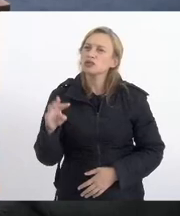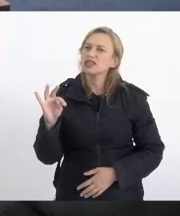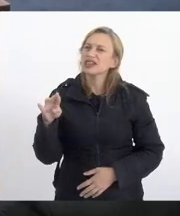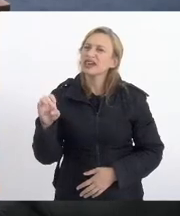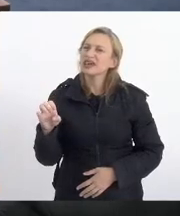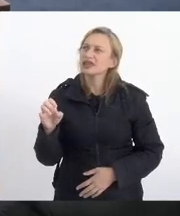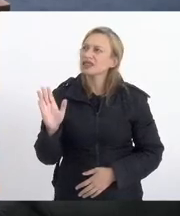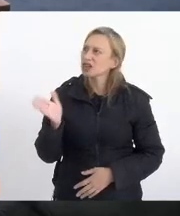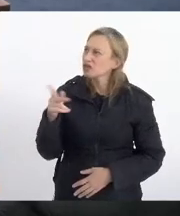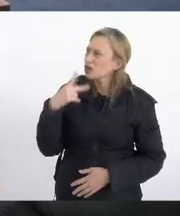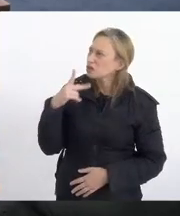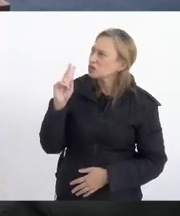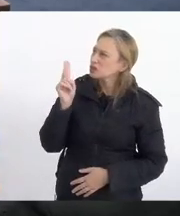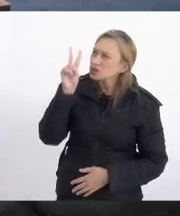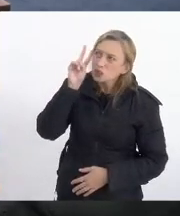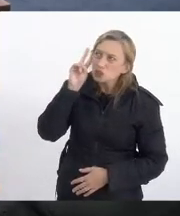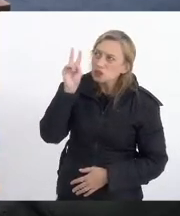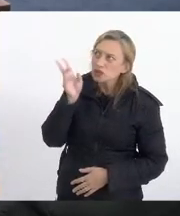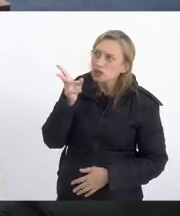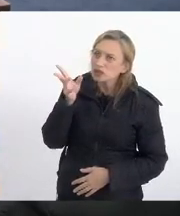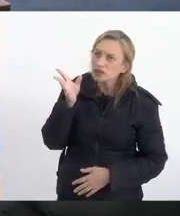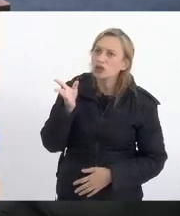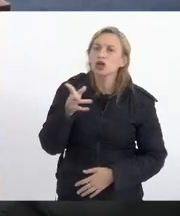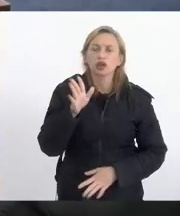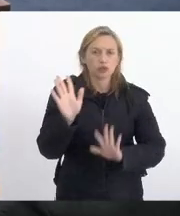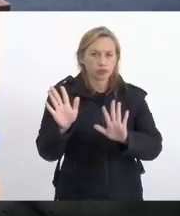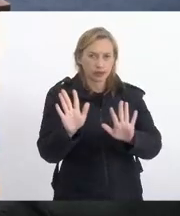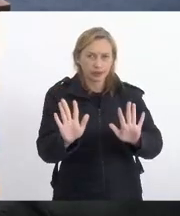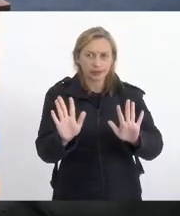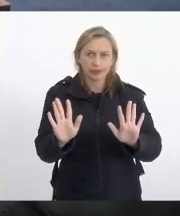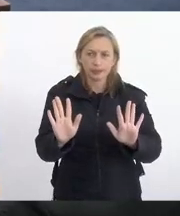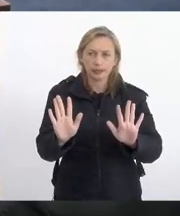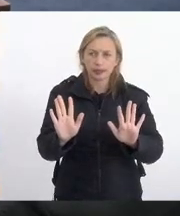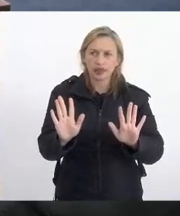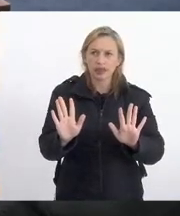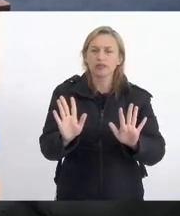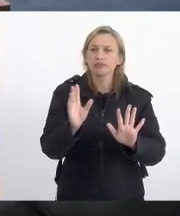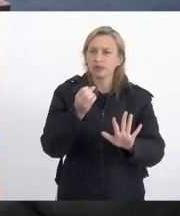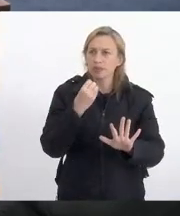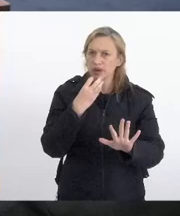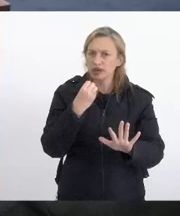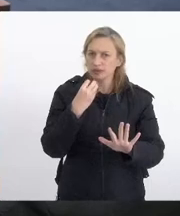na segunda. Então, o que eu vou fazer é o seguinte: está andando bem.